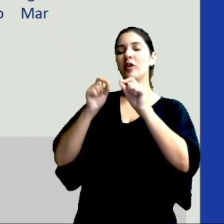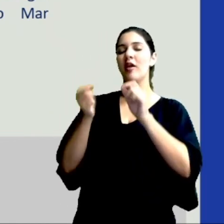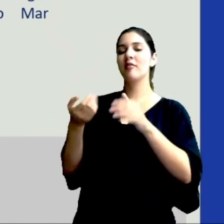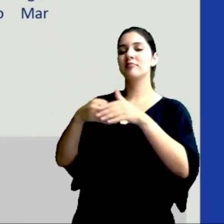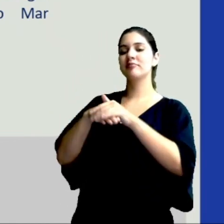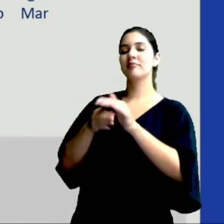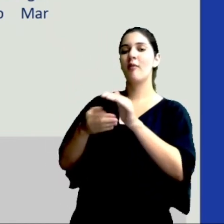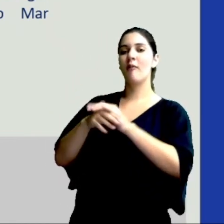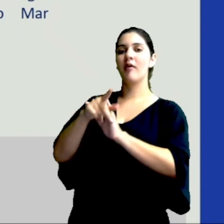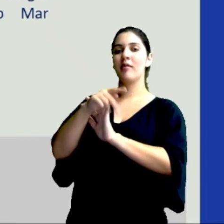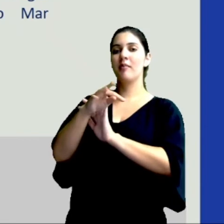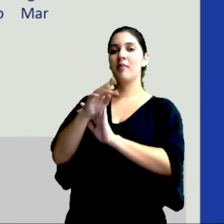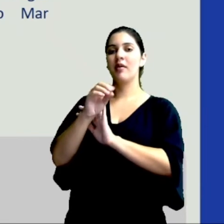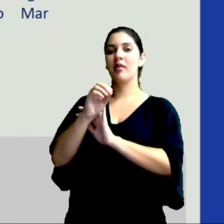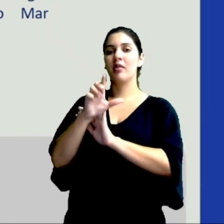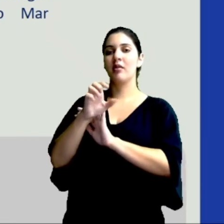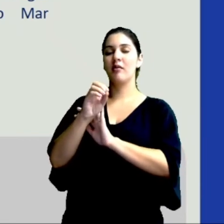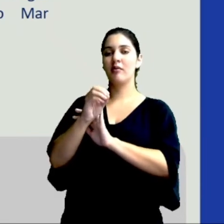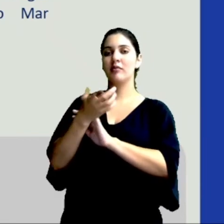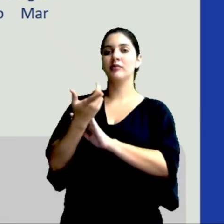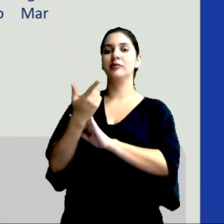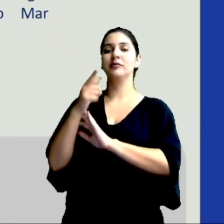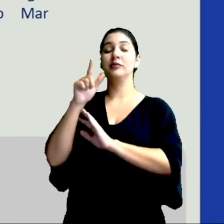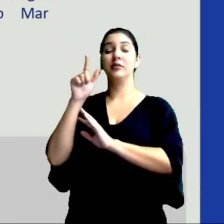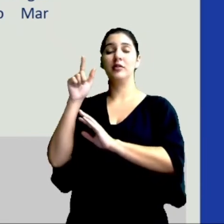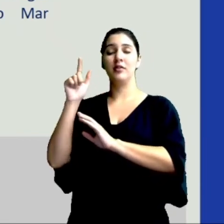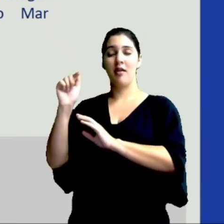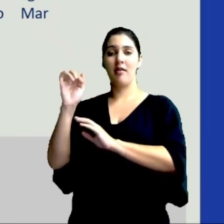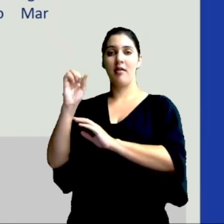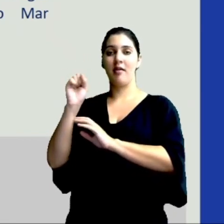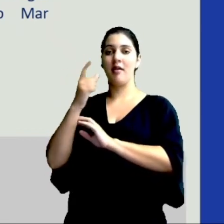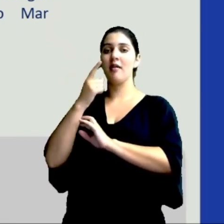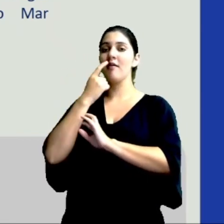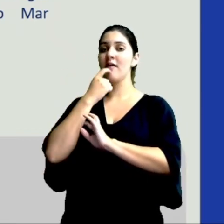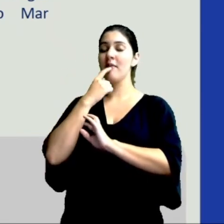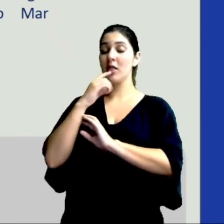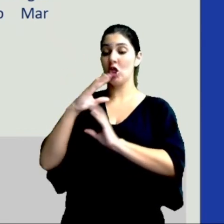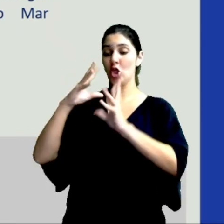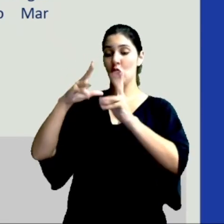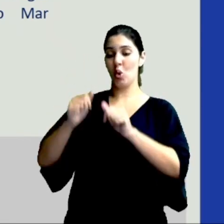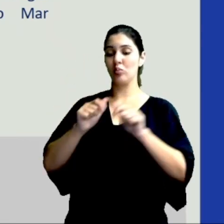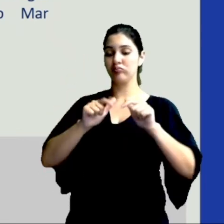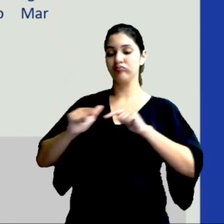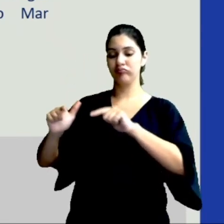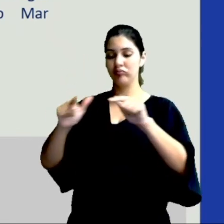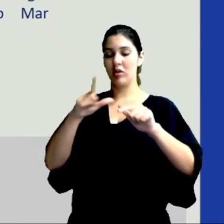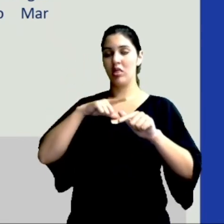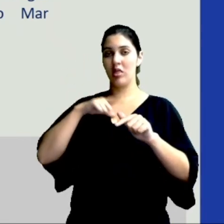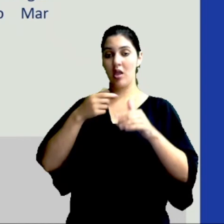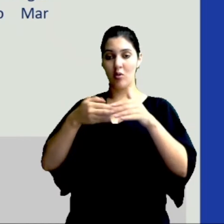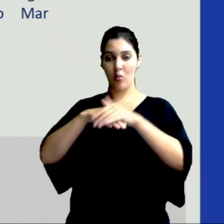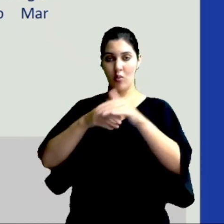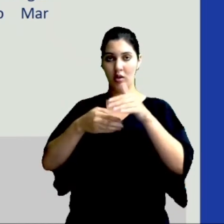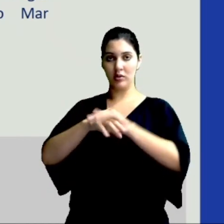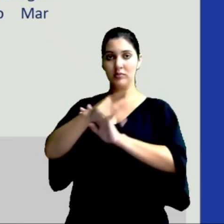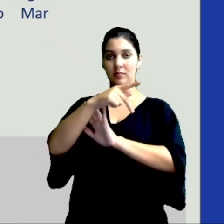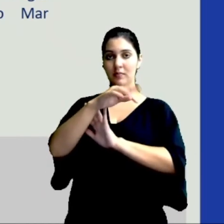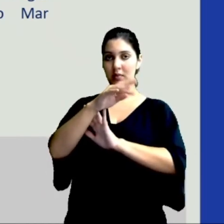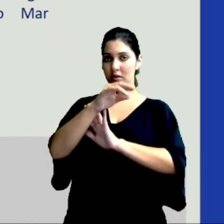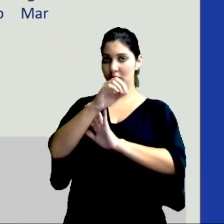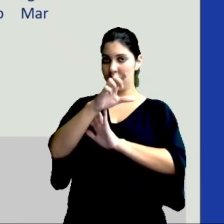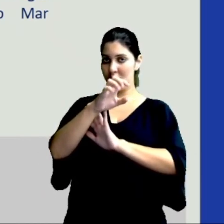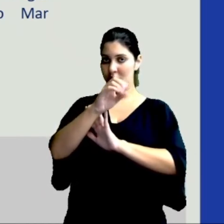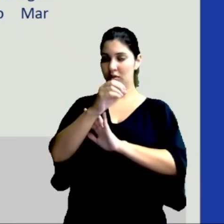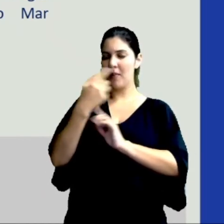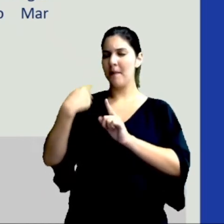reservas de petróleo, também as de gás em vermelho. Então tudo isso, todas essas áreas são onde tem reserva de petróleo, ali ó, junto naquela